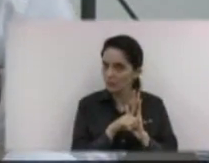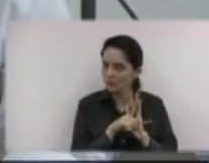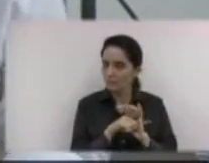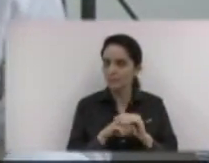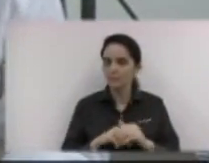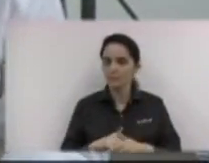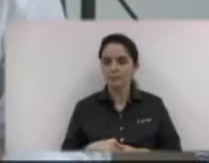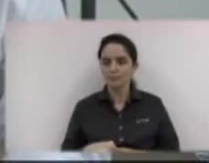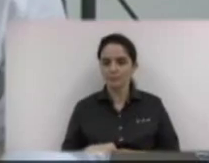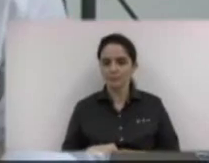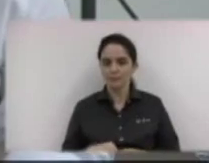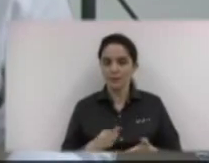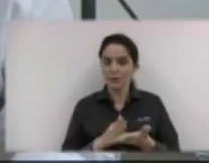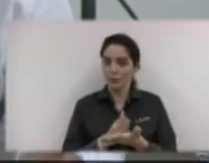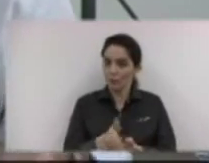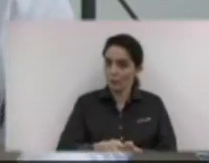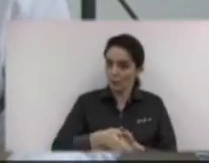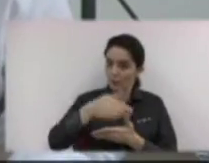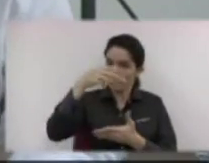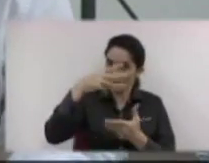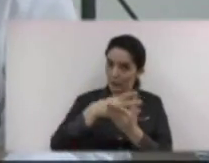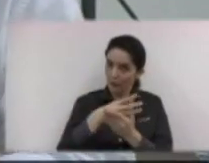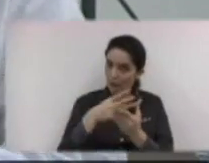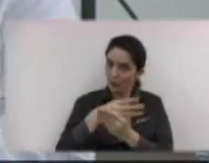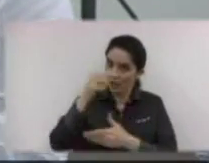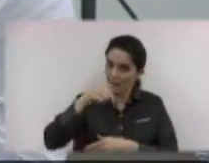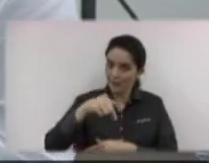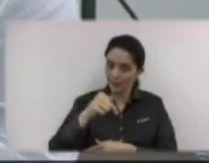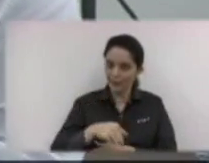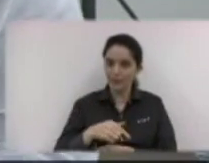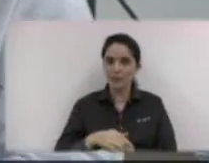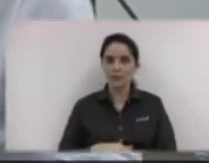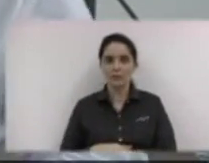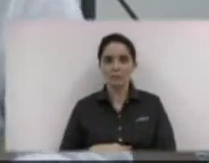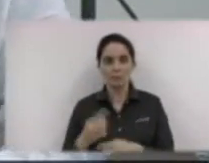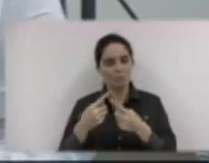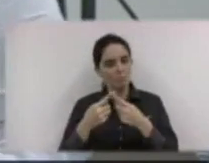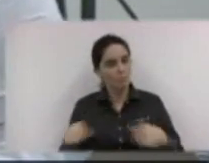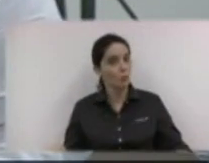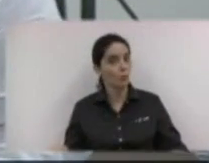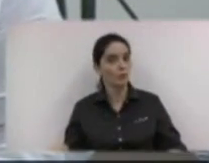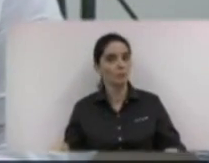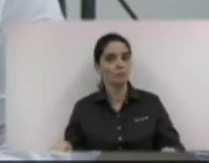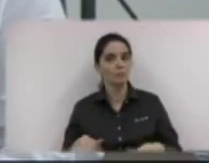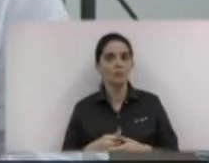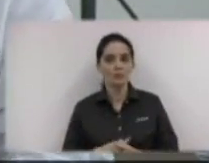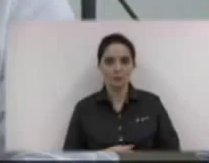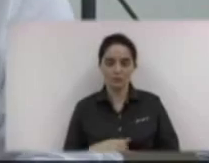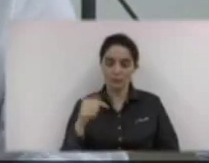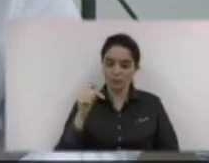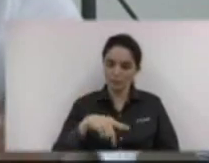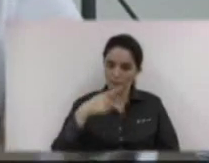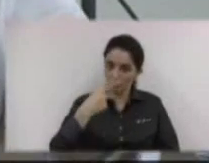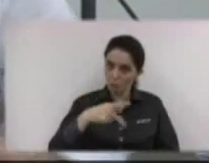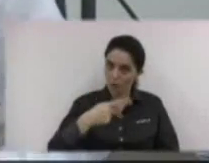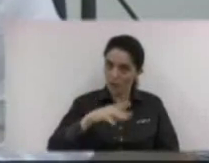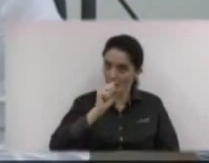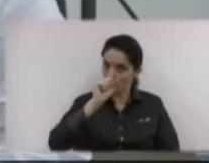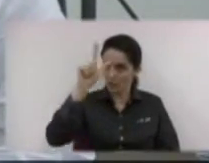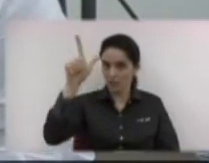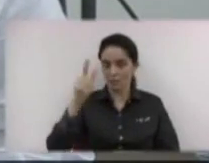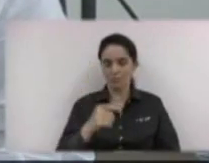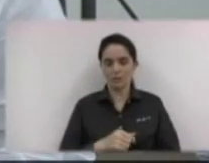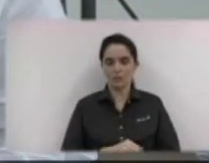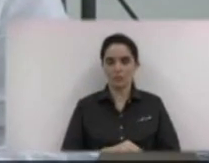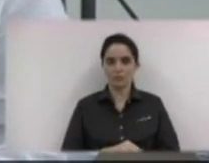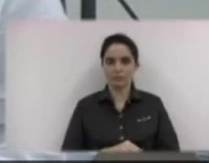lei que foi aprovada por esta casa, por essa legislatura já, proibindo esse tipo de prática dentro do nosso município. Então, vamos ver o que